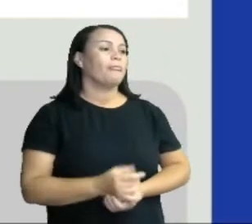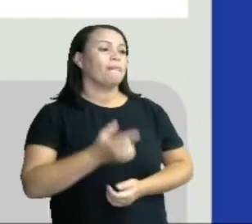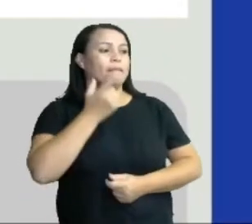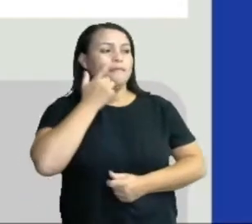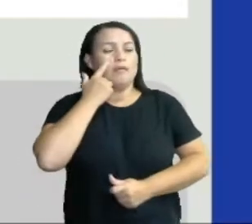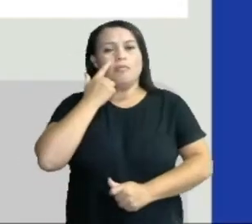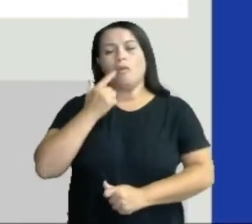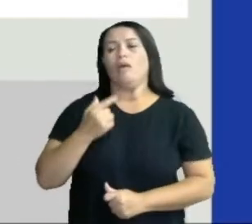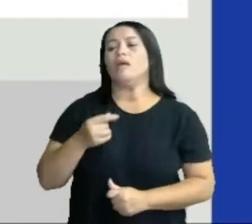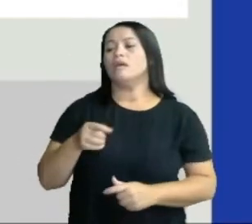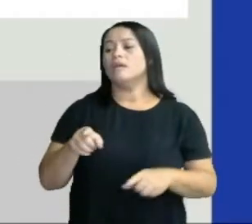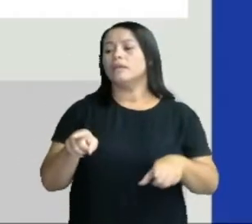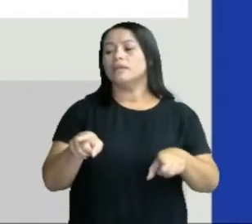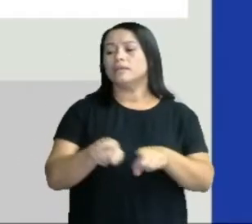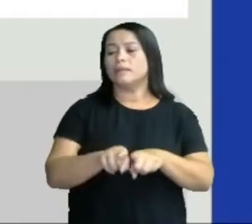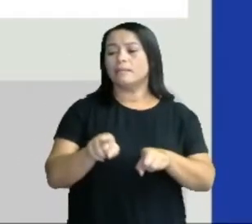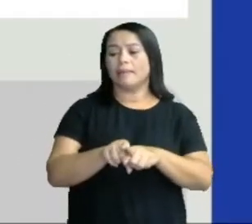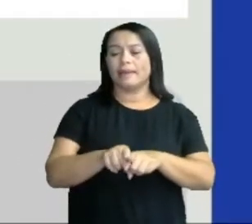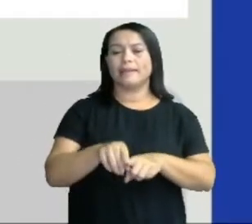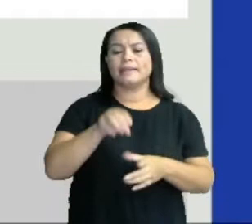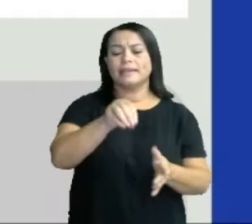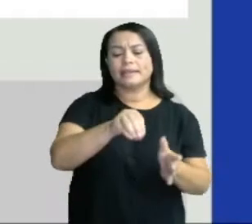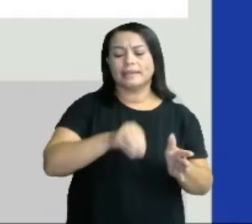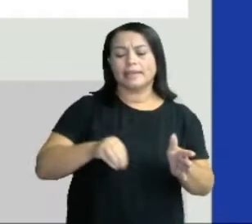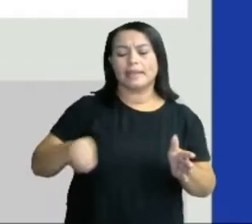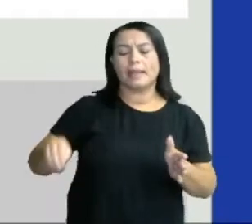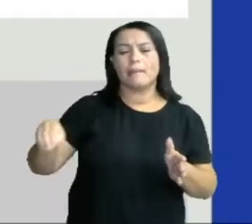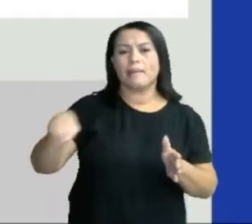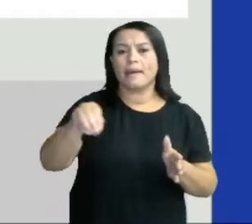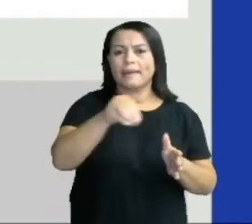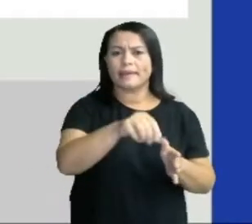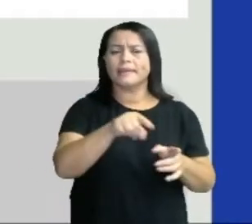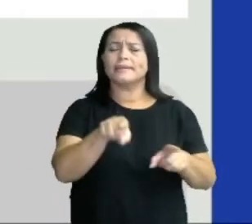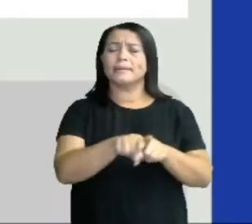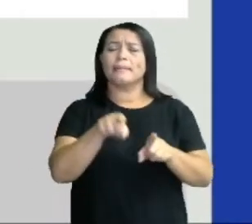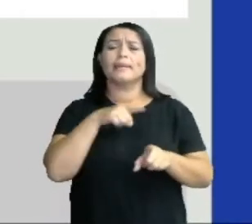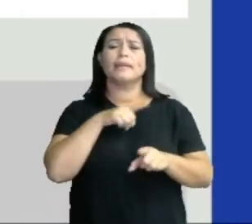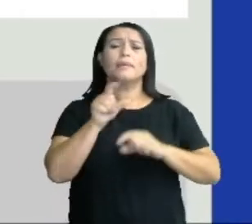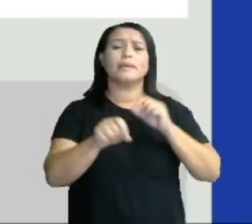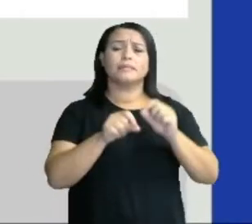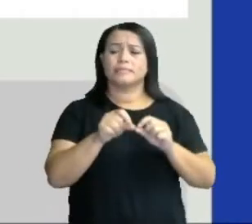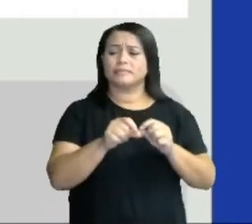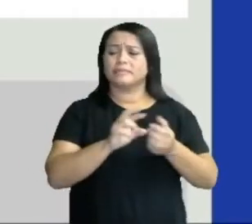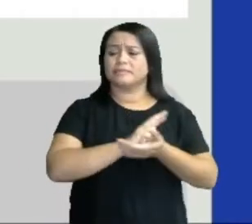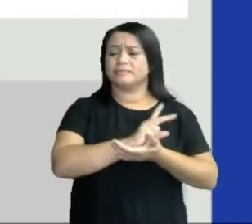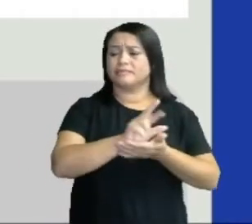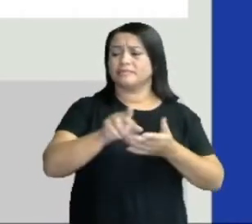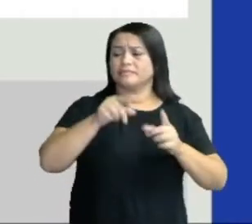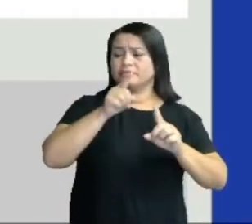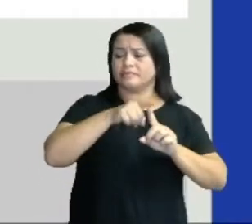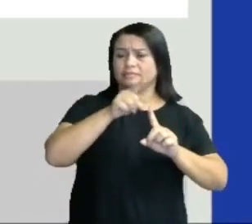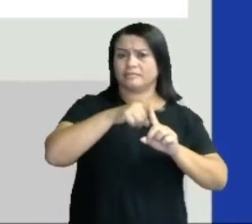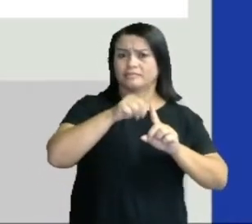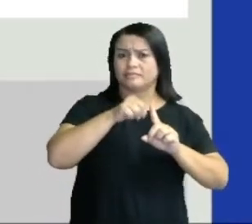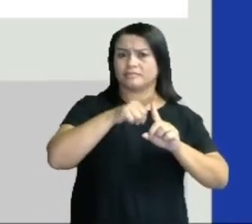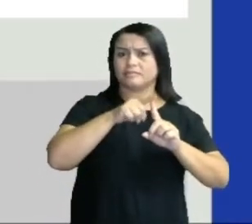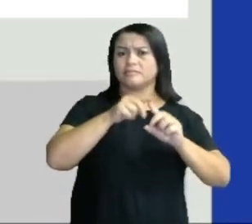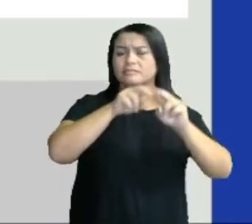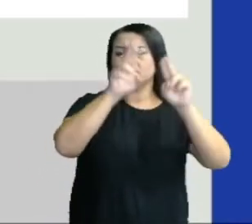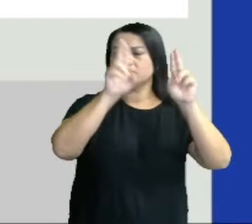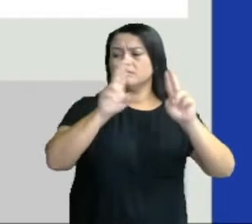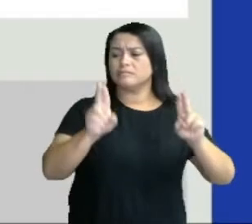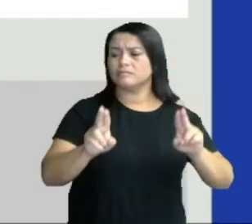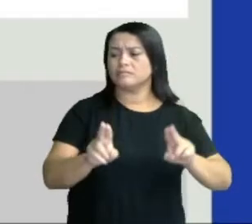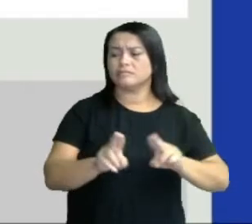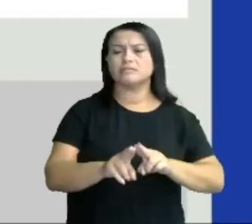Além da maquete, a gente também, né, como eu falei, tem lá diversos tipos de mapas e esses diversos